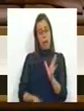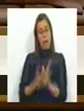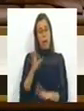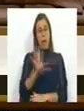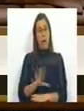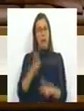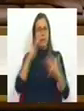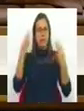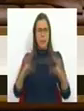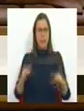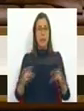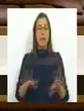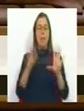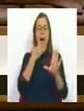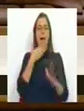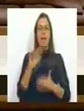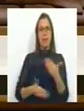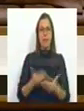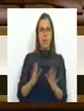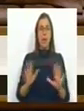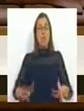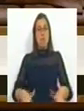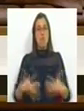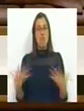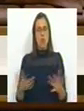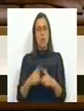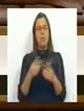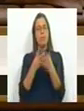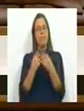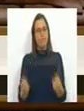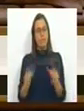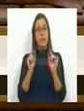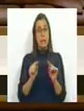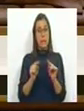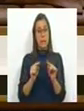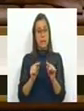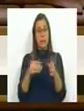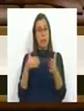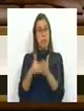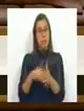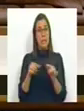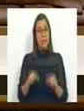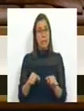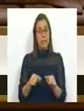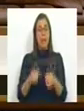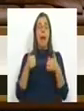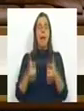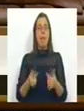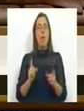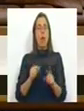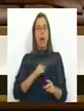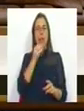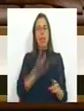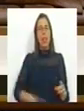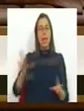um mecanismo simples, mas eficiente, que permita ultrapassar este constrangimento para bem do nosso